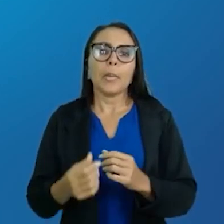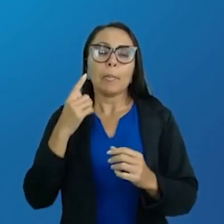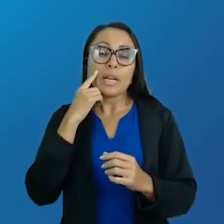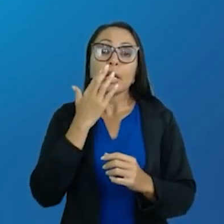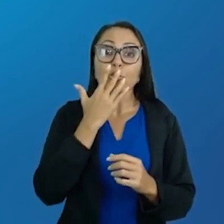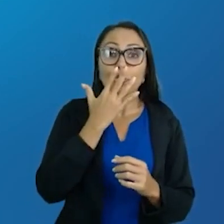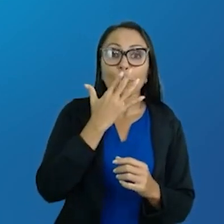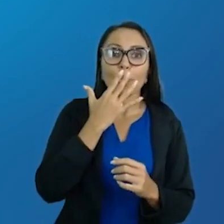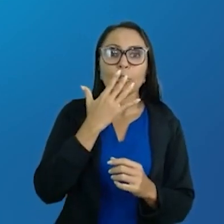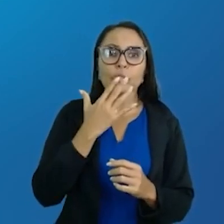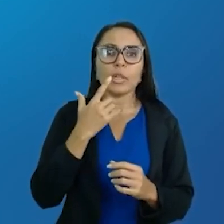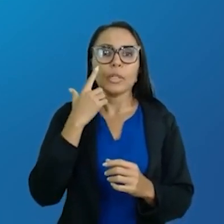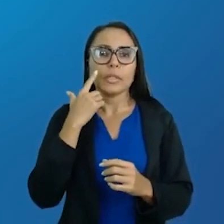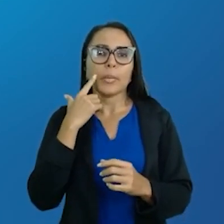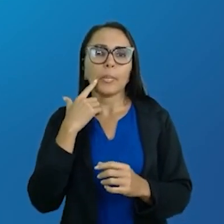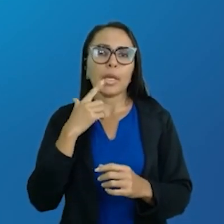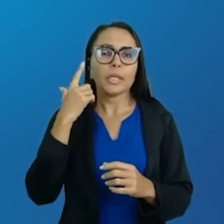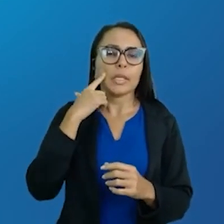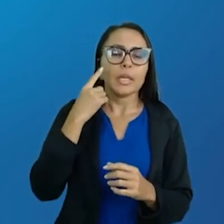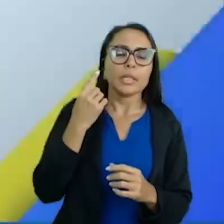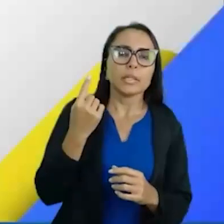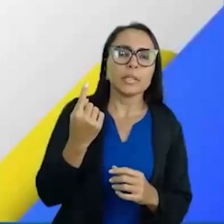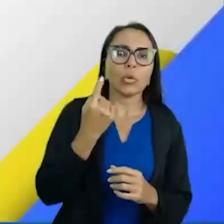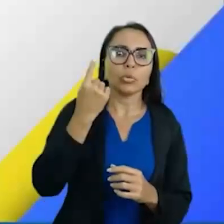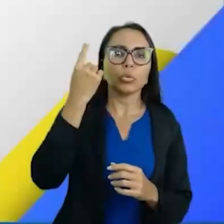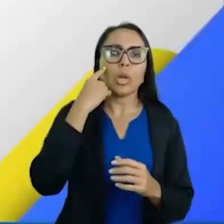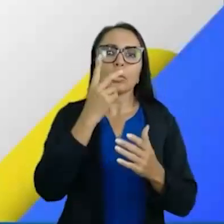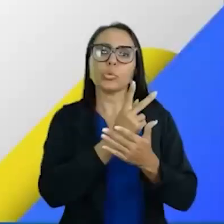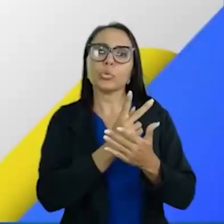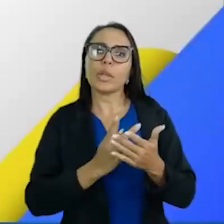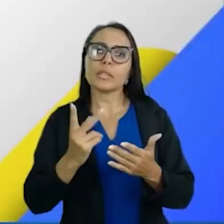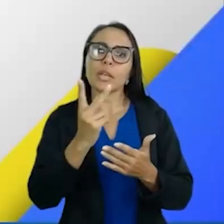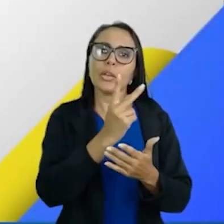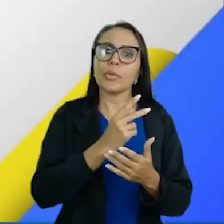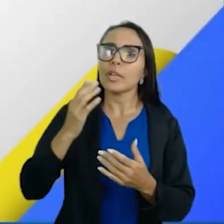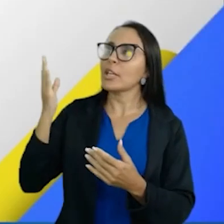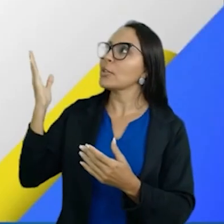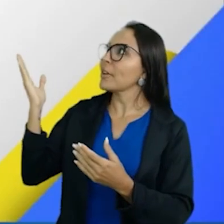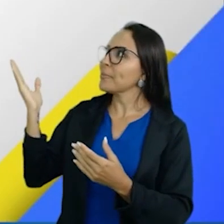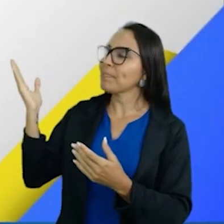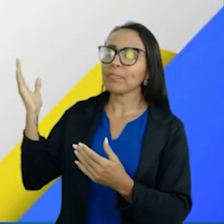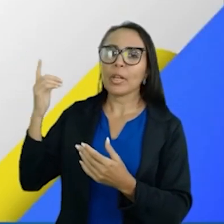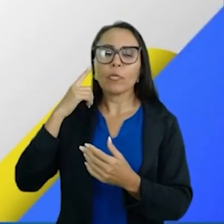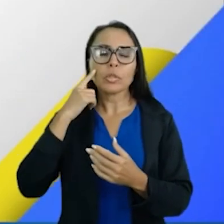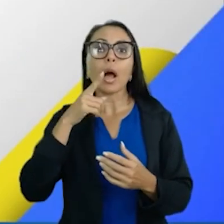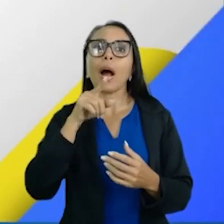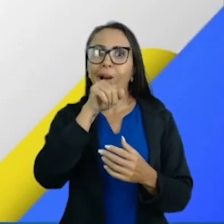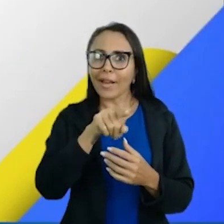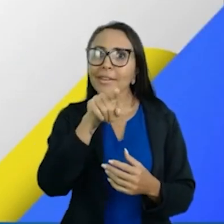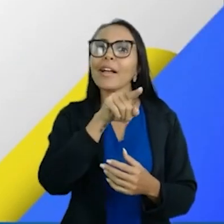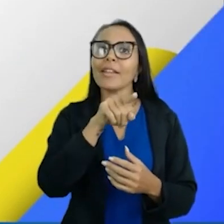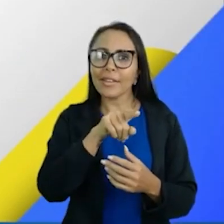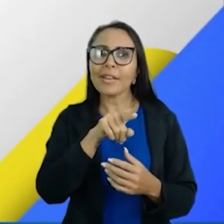pela composição da altura, pela composição do desenho, você vê os Simpsons. Isso é pregnância. Você bate o olho e diz, não, aquilo ali